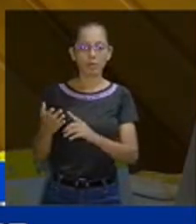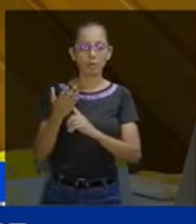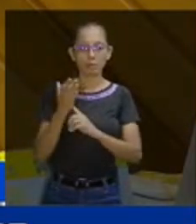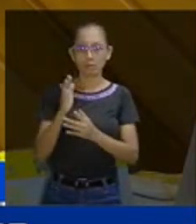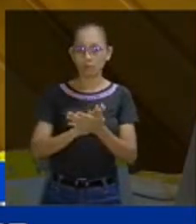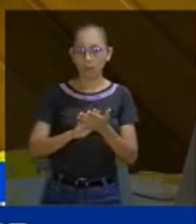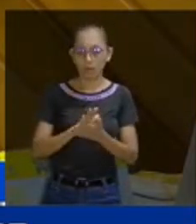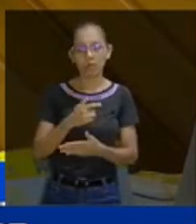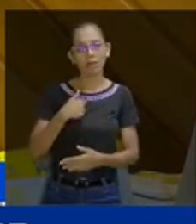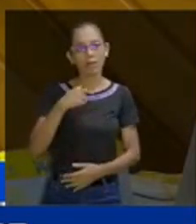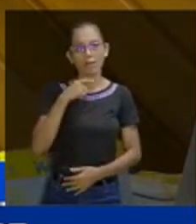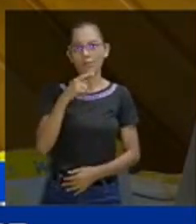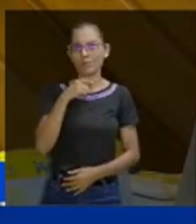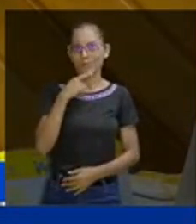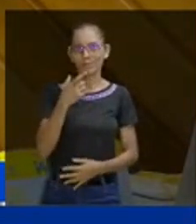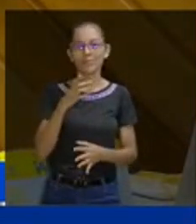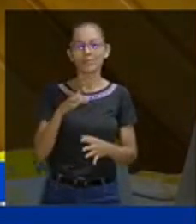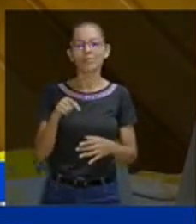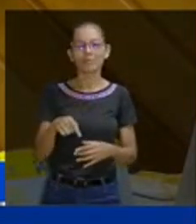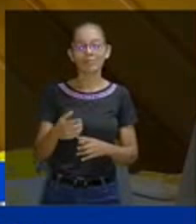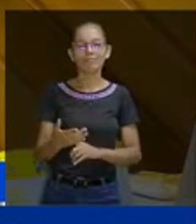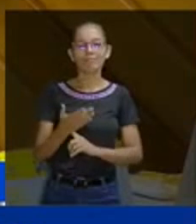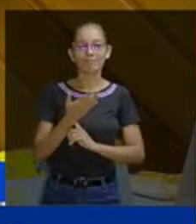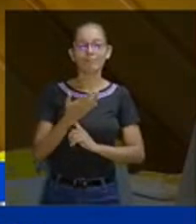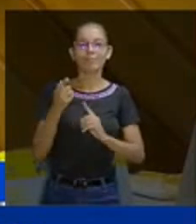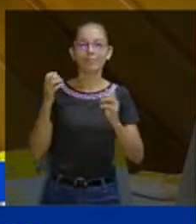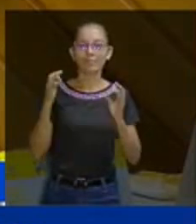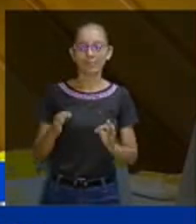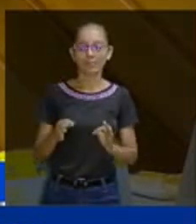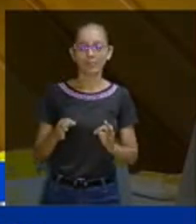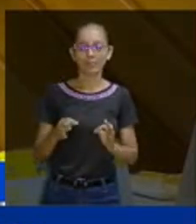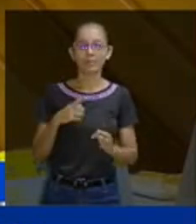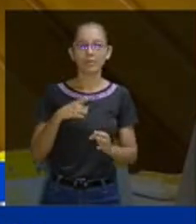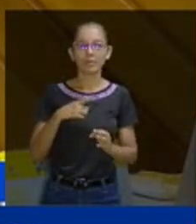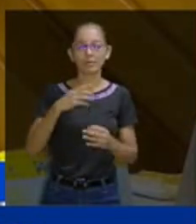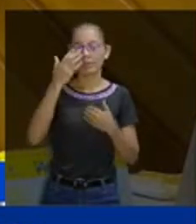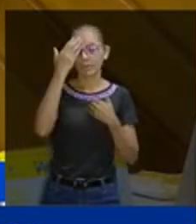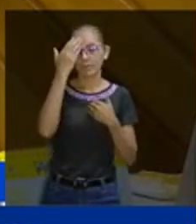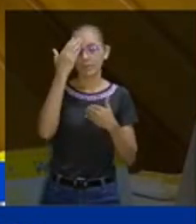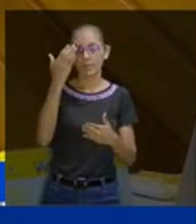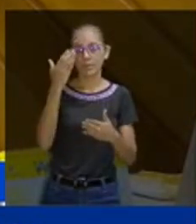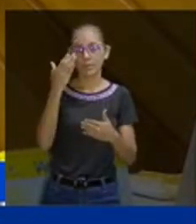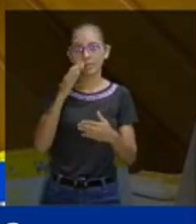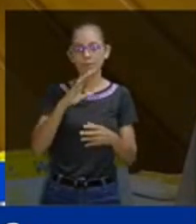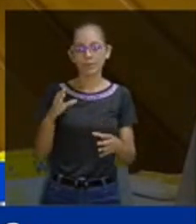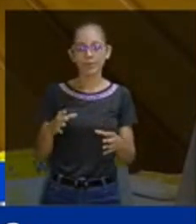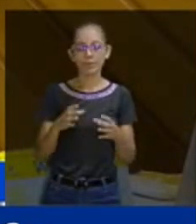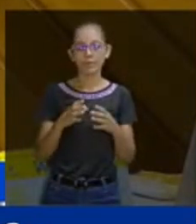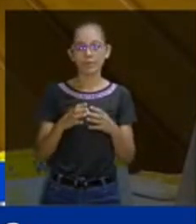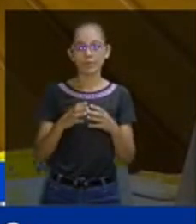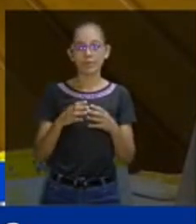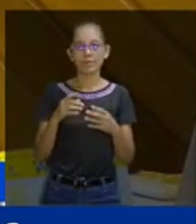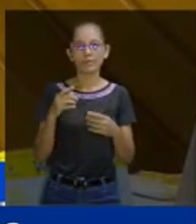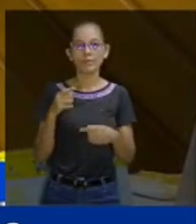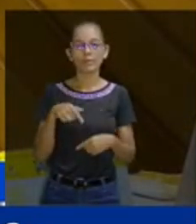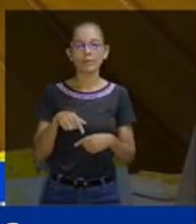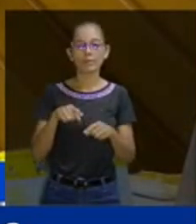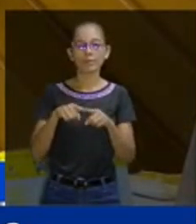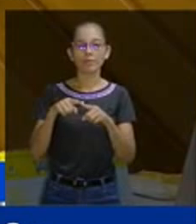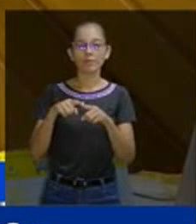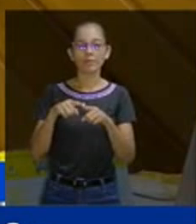tanto da Ouvidoria Geral desse TRE, que aqui deixo registrado meus agradecimentos ao servidor Cláudio